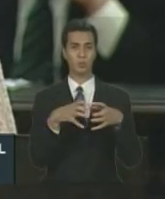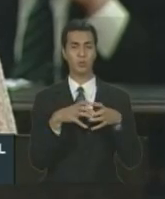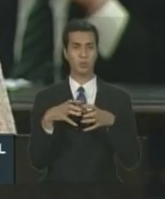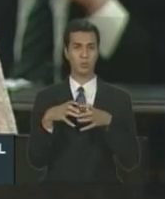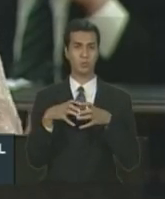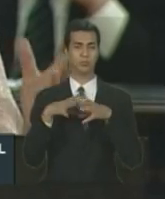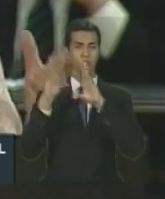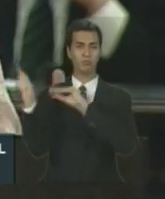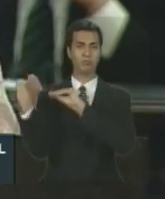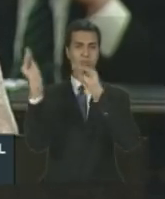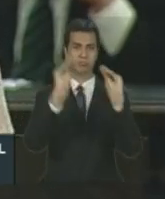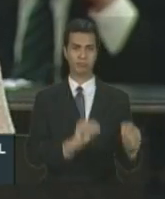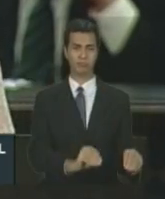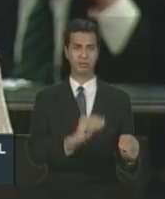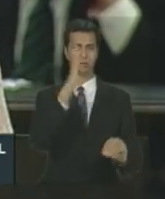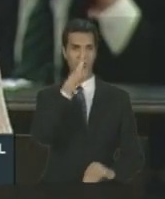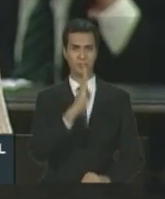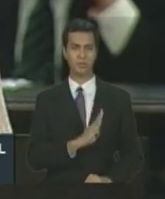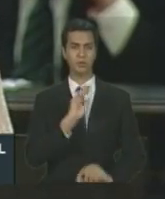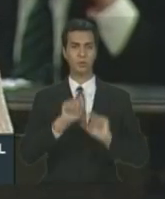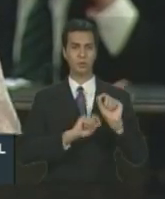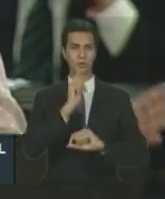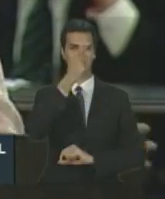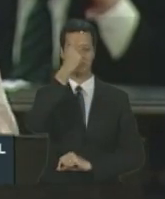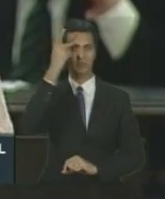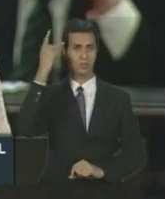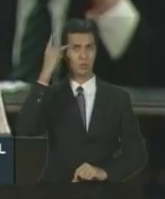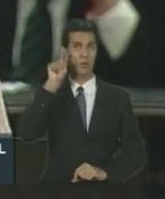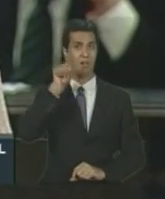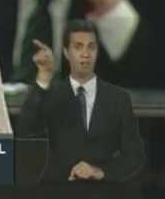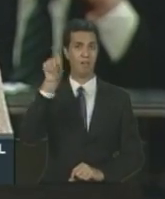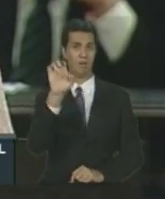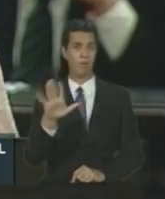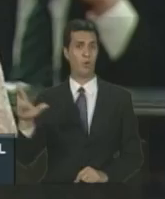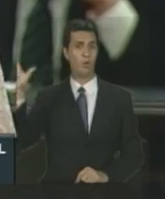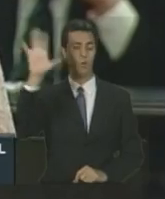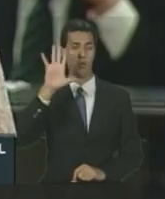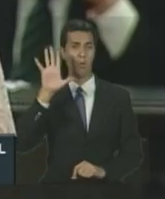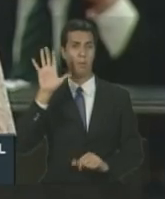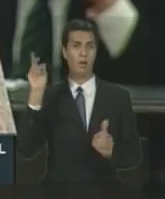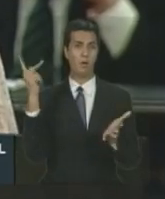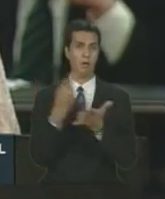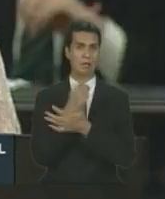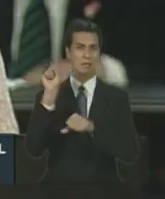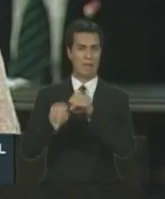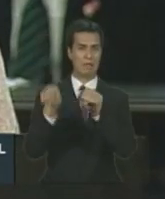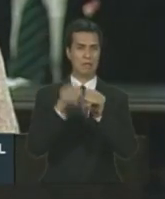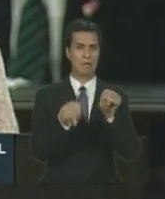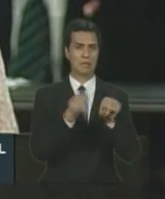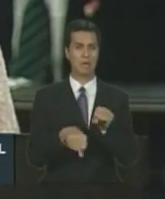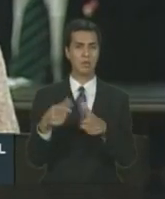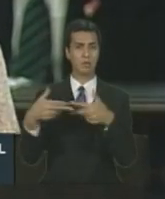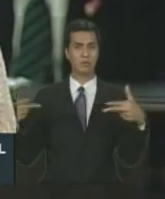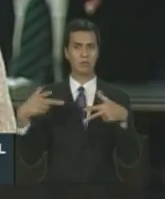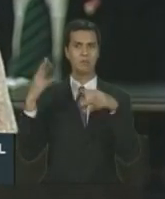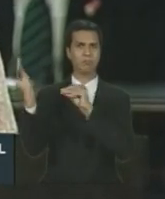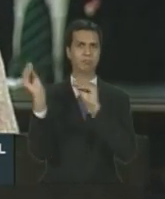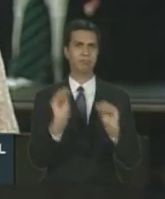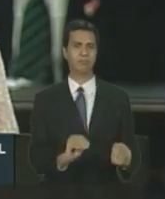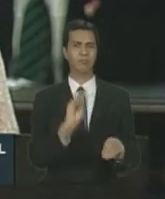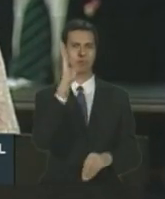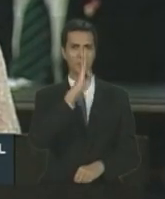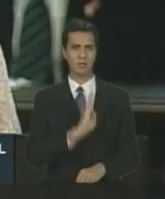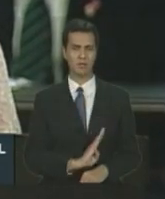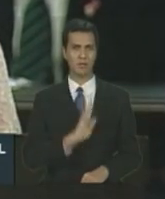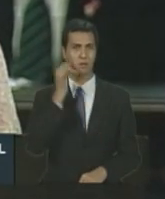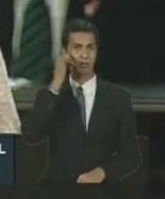de judeus fugindo do horror da Europa. As primeiras